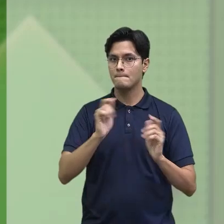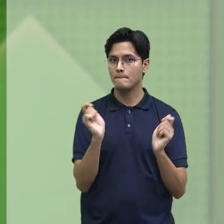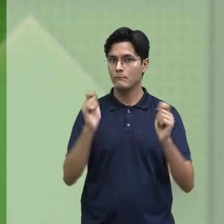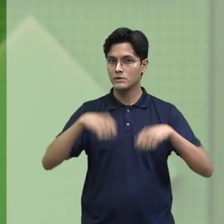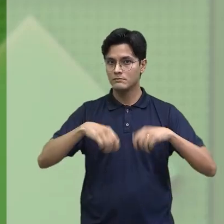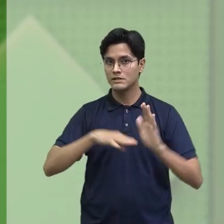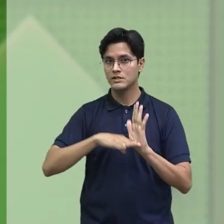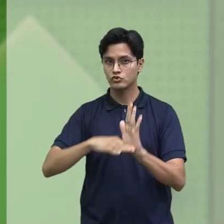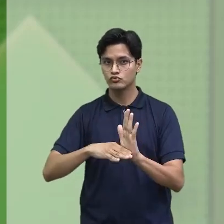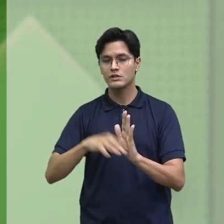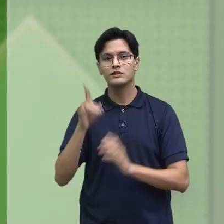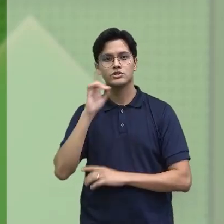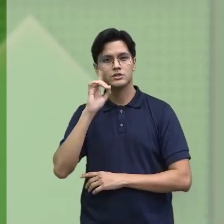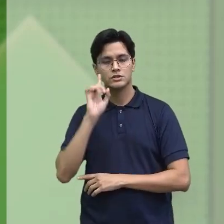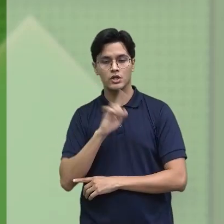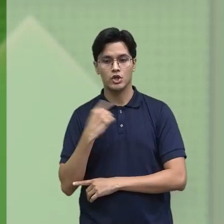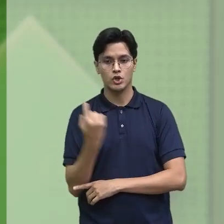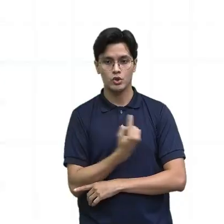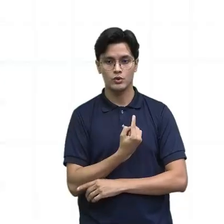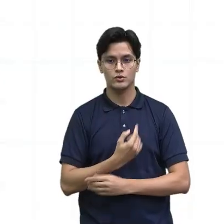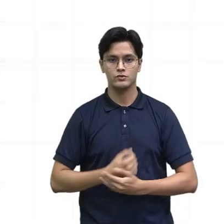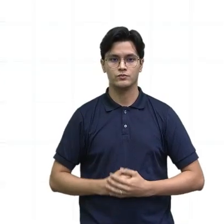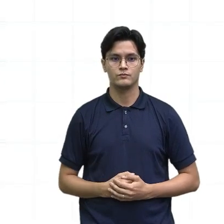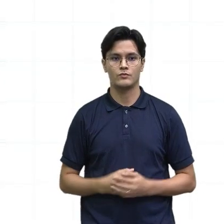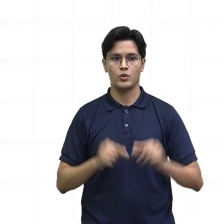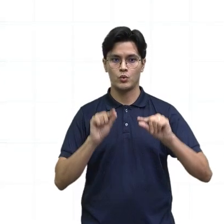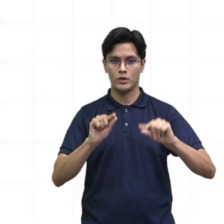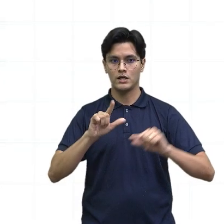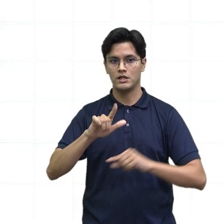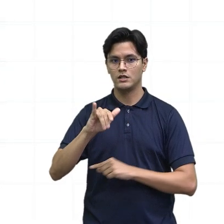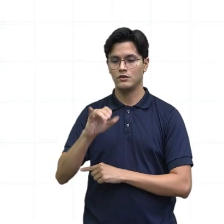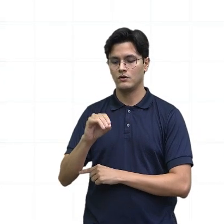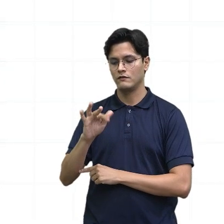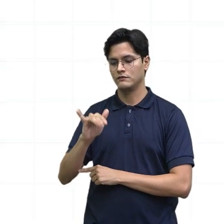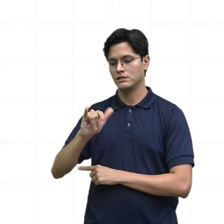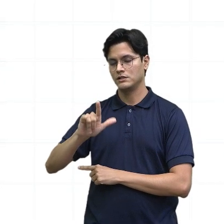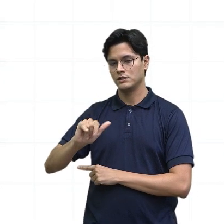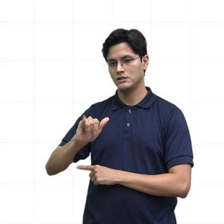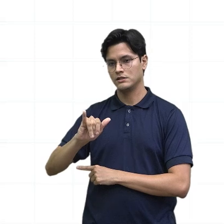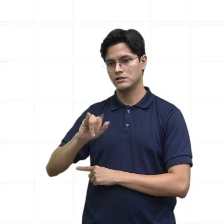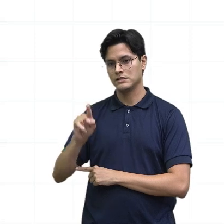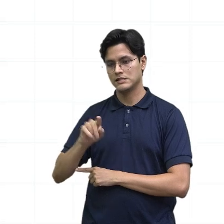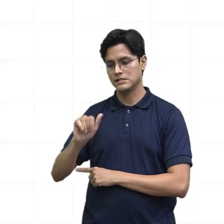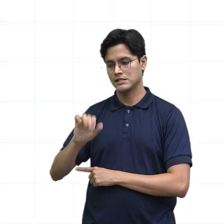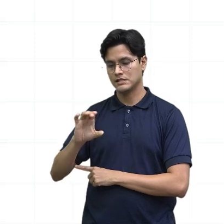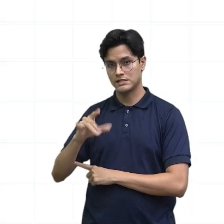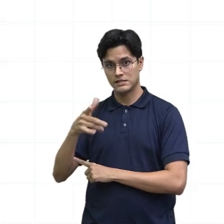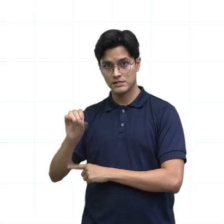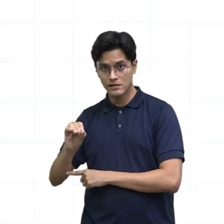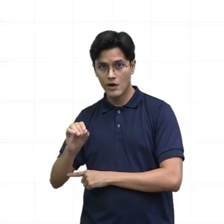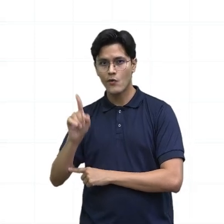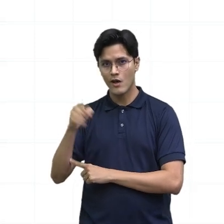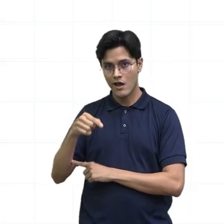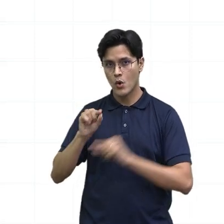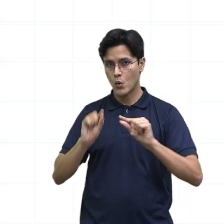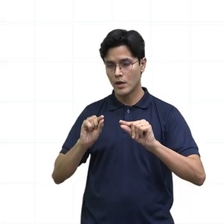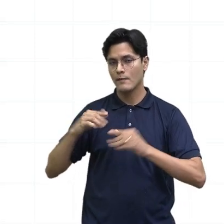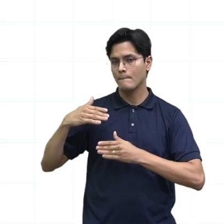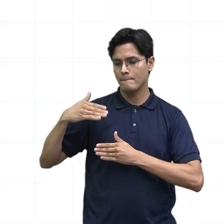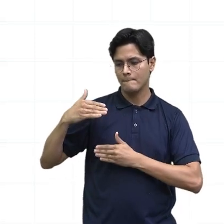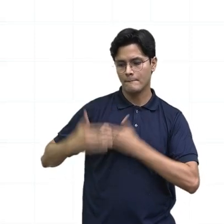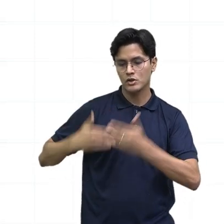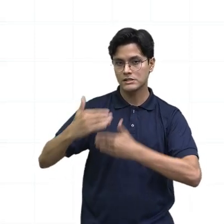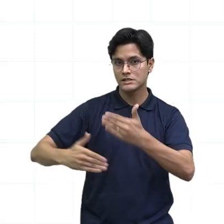vamos observar aí, que é a liofilização. A liofilização é uma operação importante